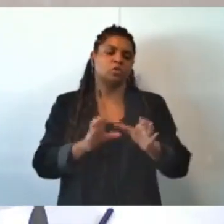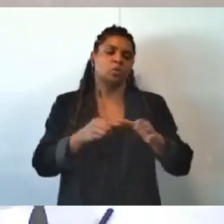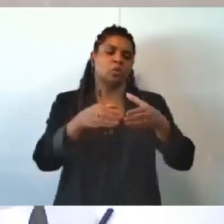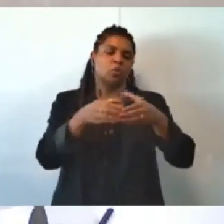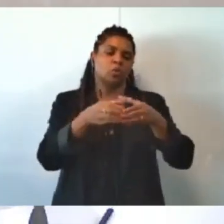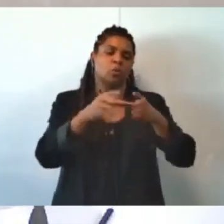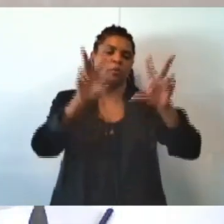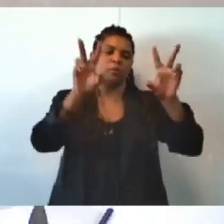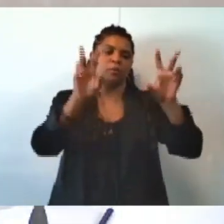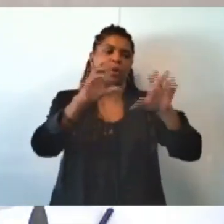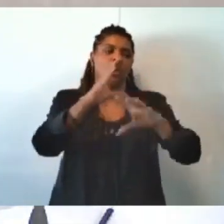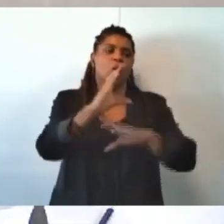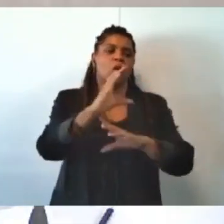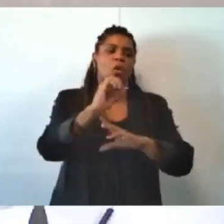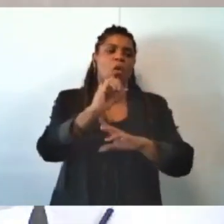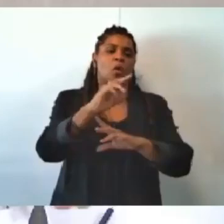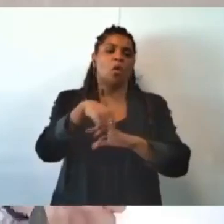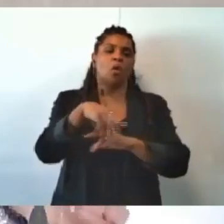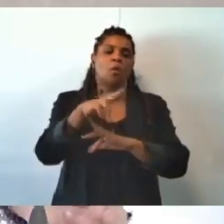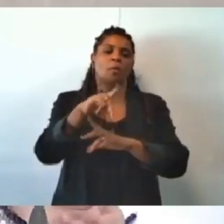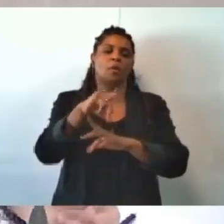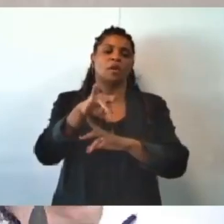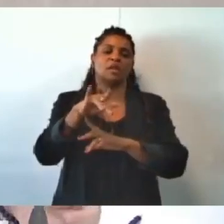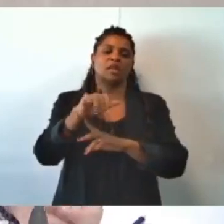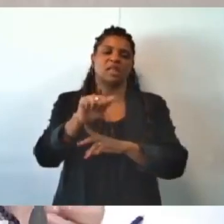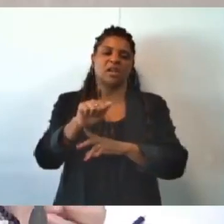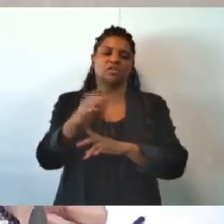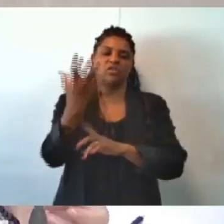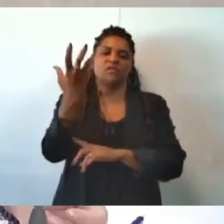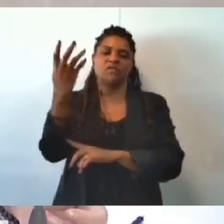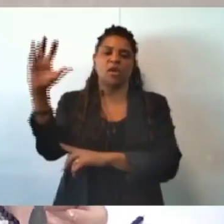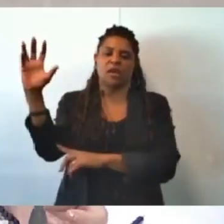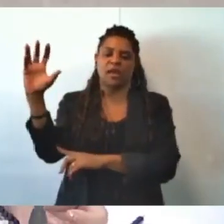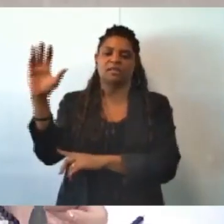e sou moradora do bairro há 20 anos.